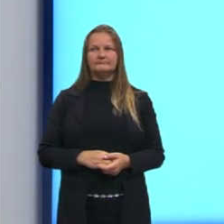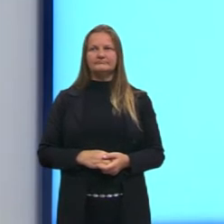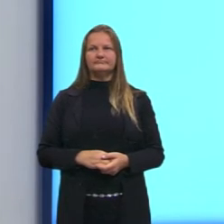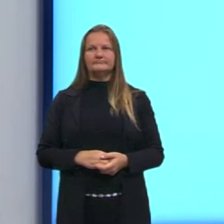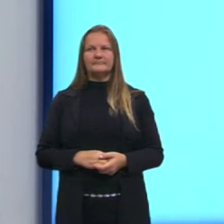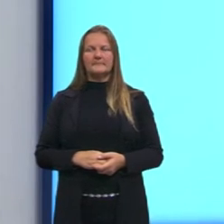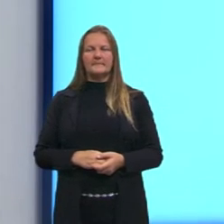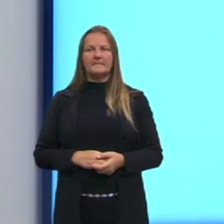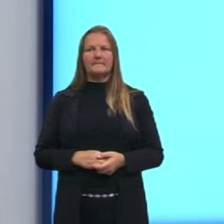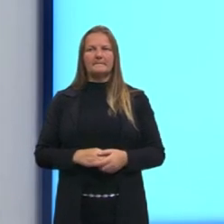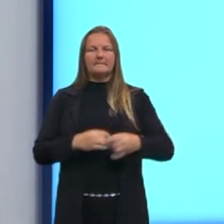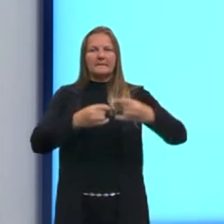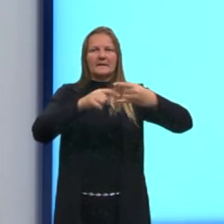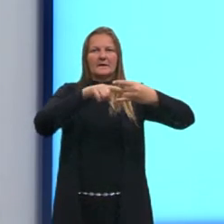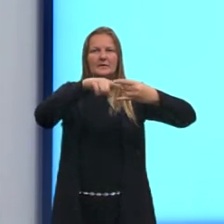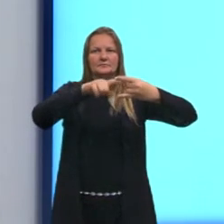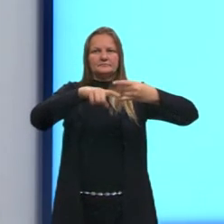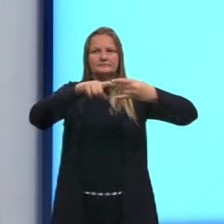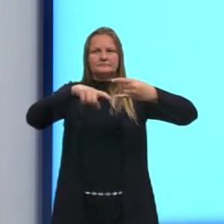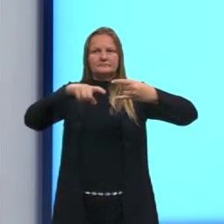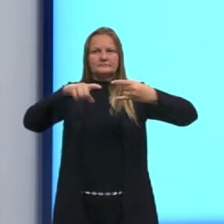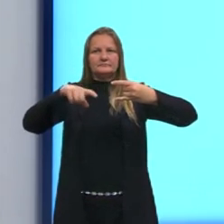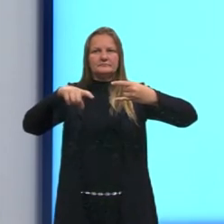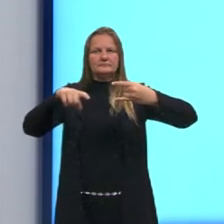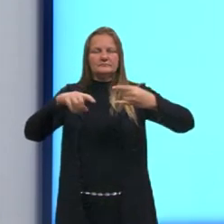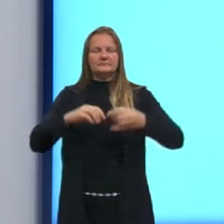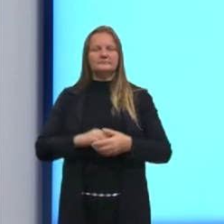gente pode usar tanto a crista quanto o vale.